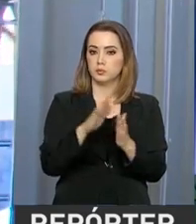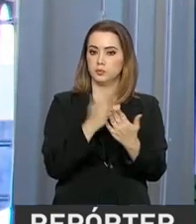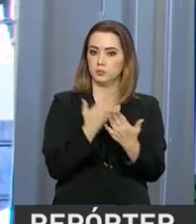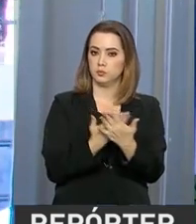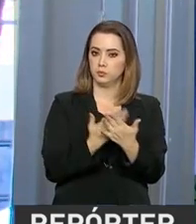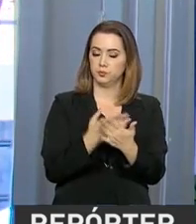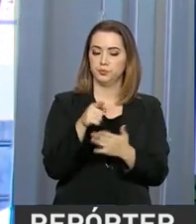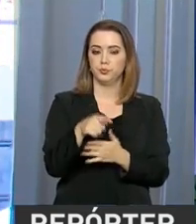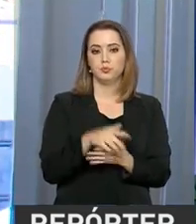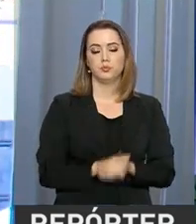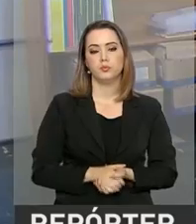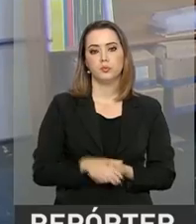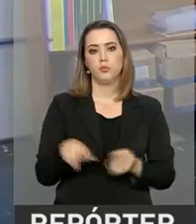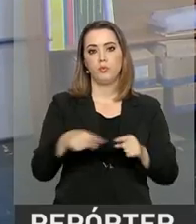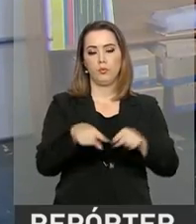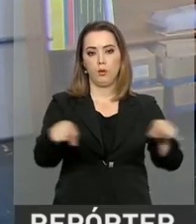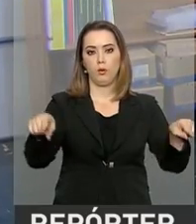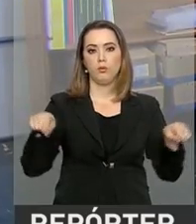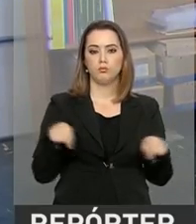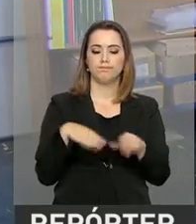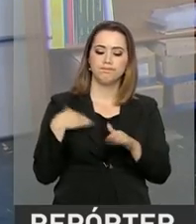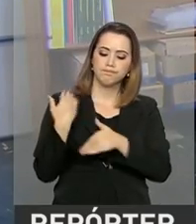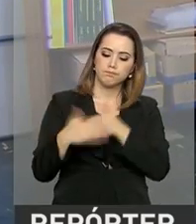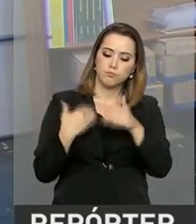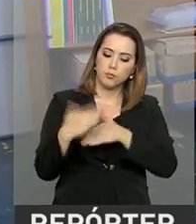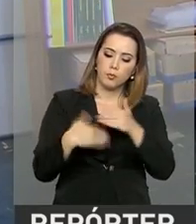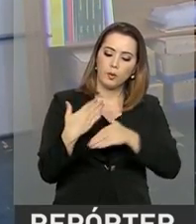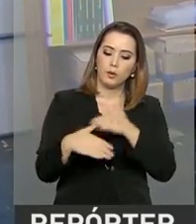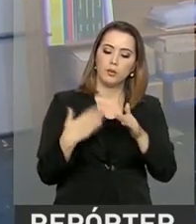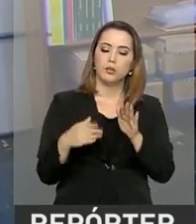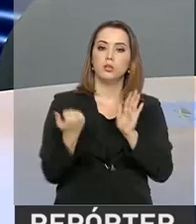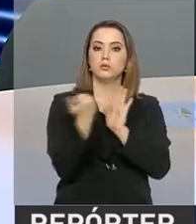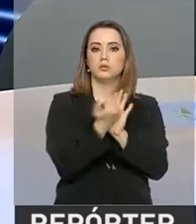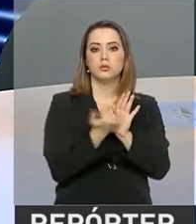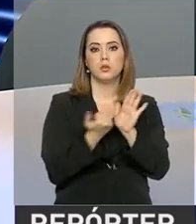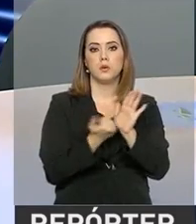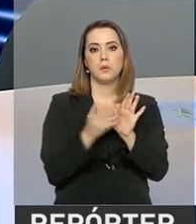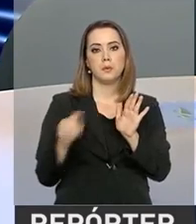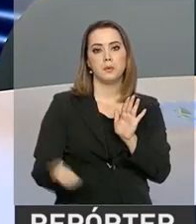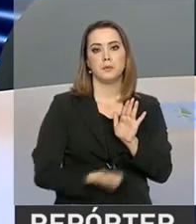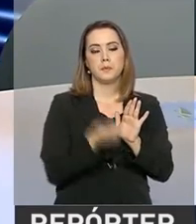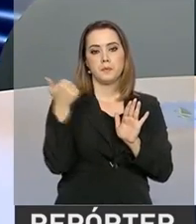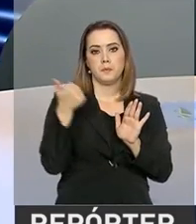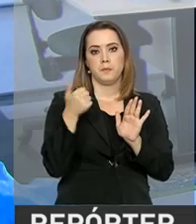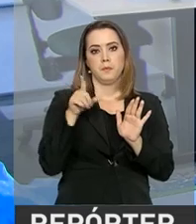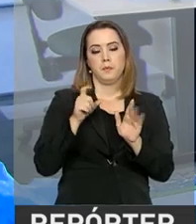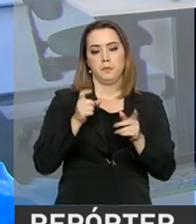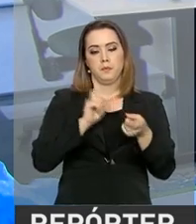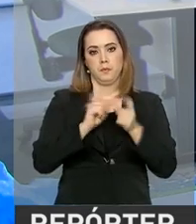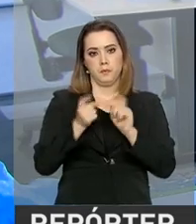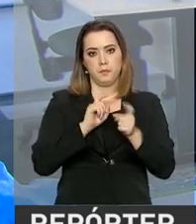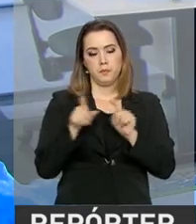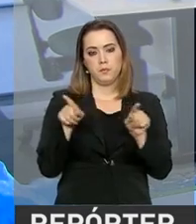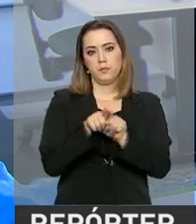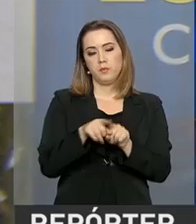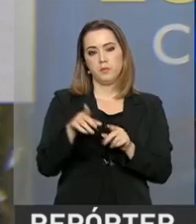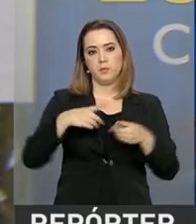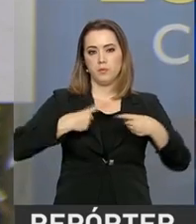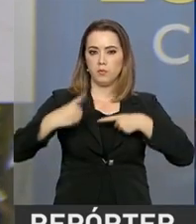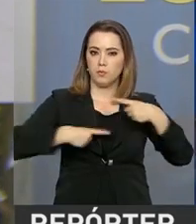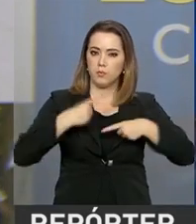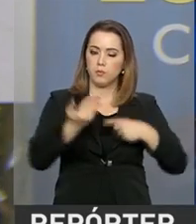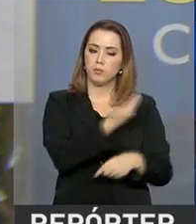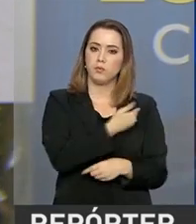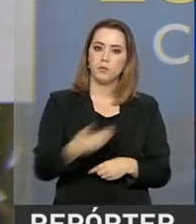Um espaço de desenvolvimento de pesquisas e projetos para contribuir com a melhoria da gestão e das políticas públicas